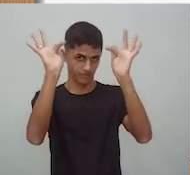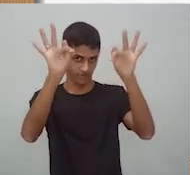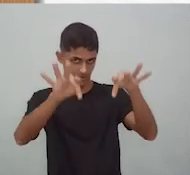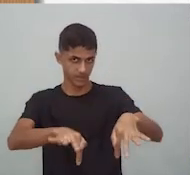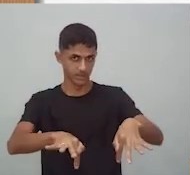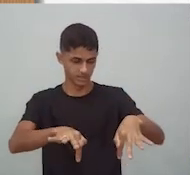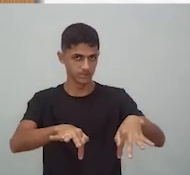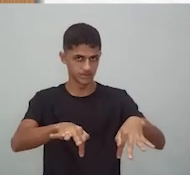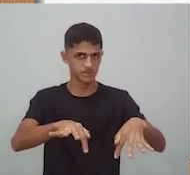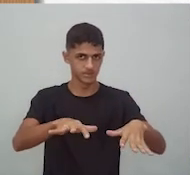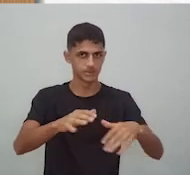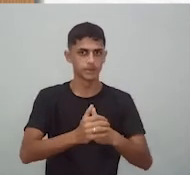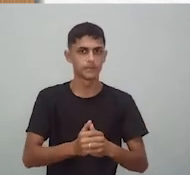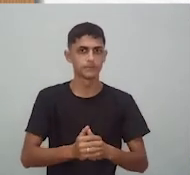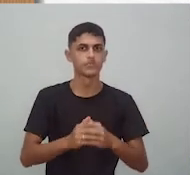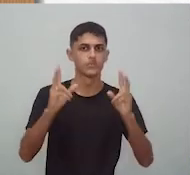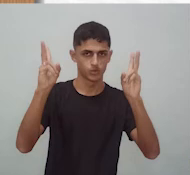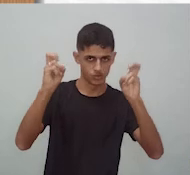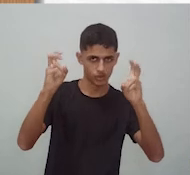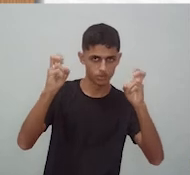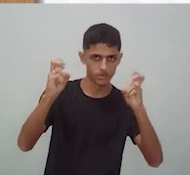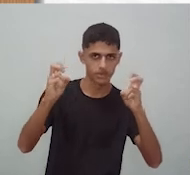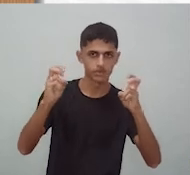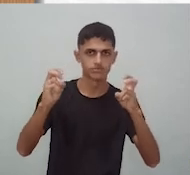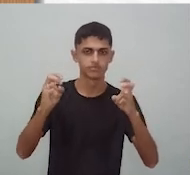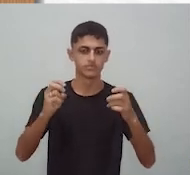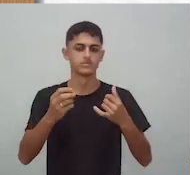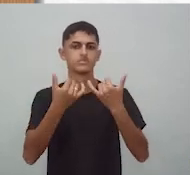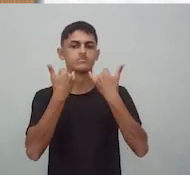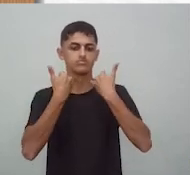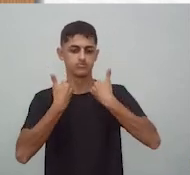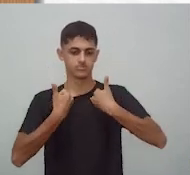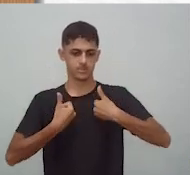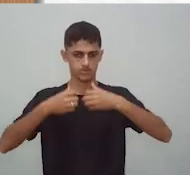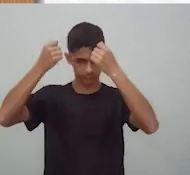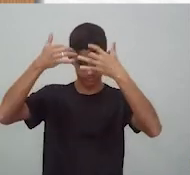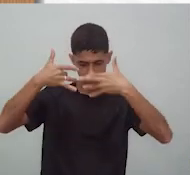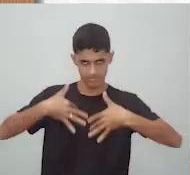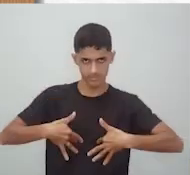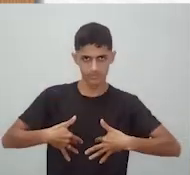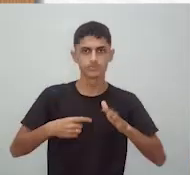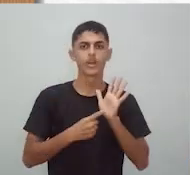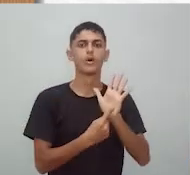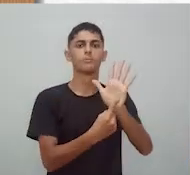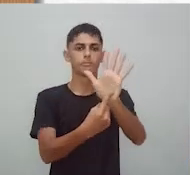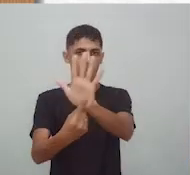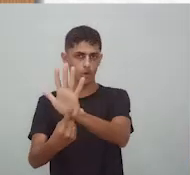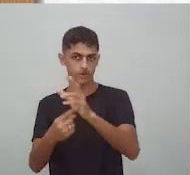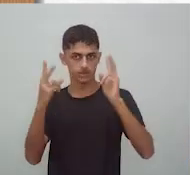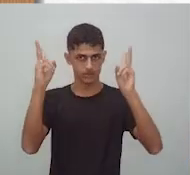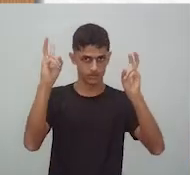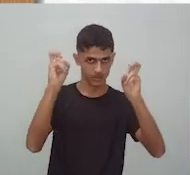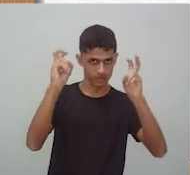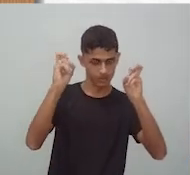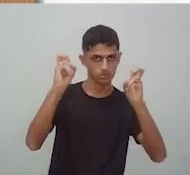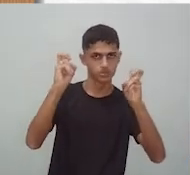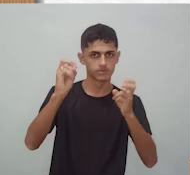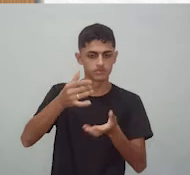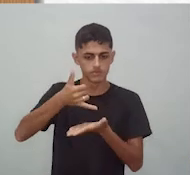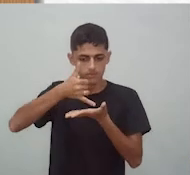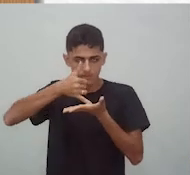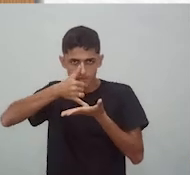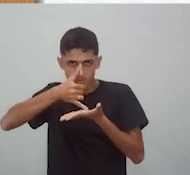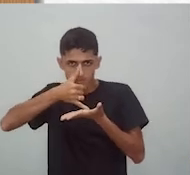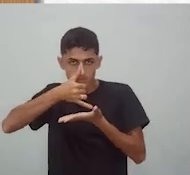finalizar essa parte desse sistema nervoso, eu trouxe essa parte aí que fala sobre drogas, que é drogas, diga